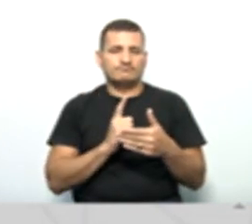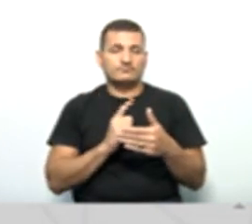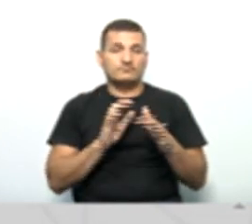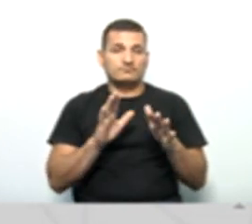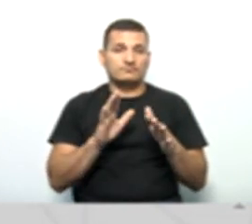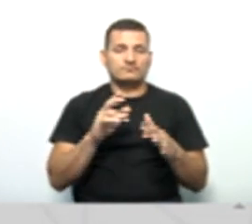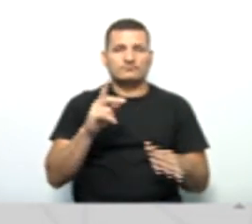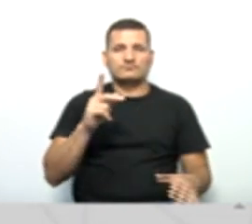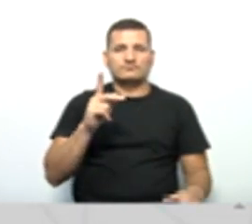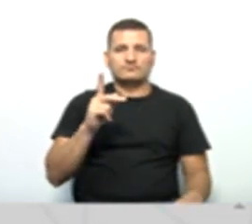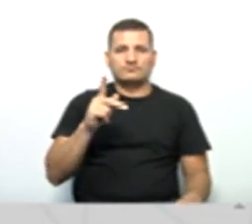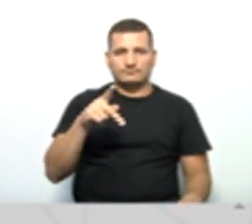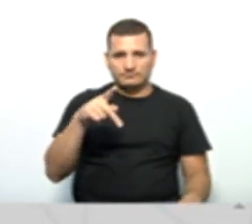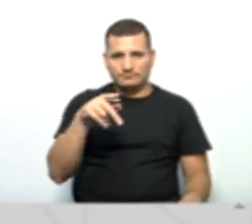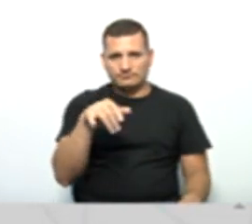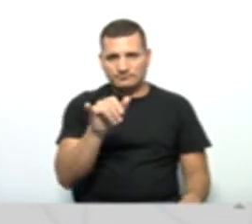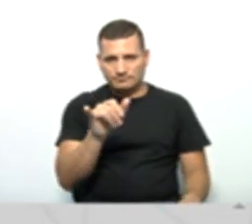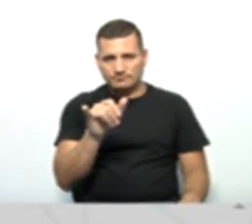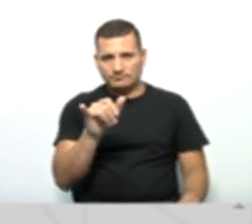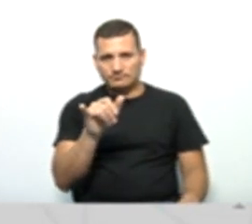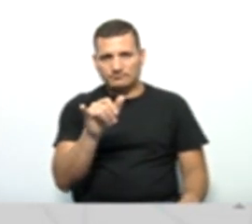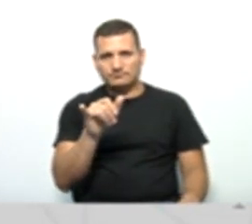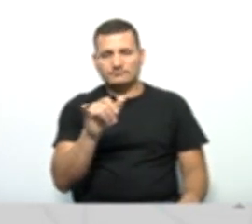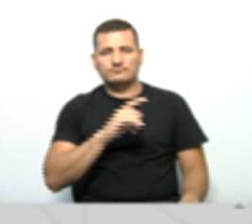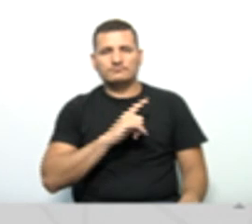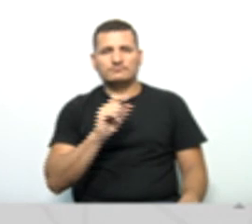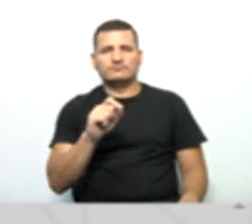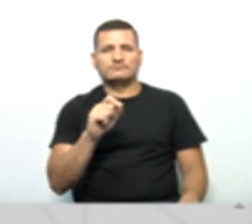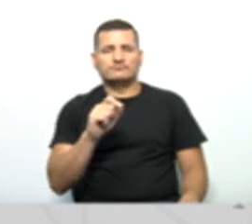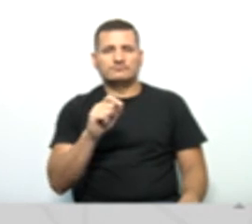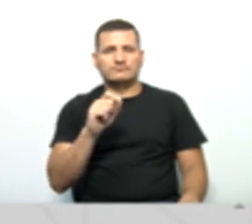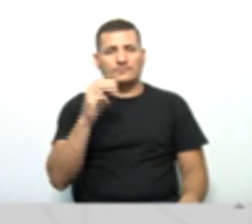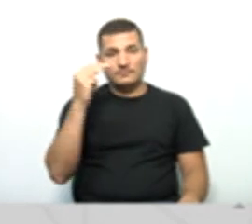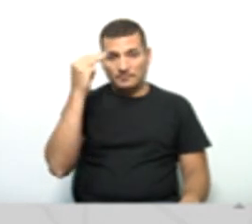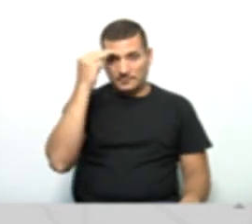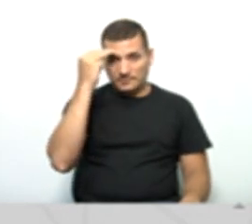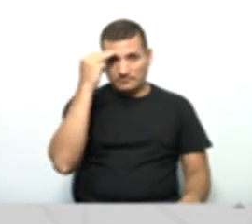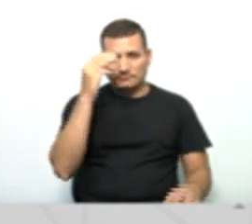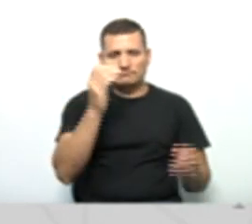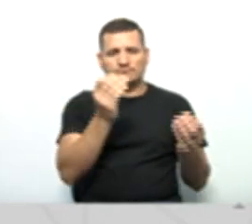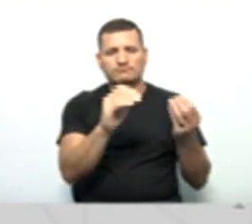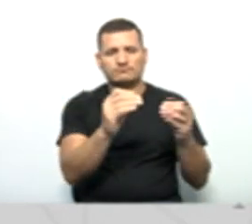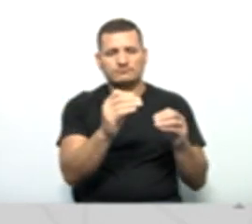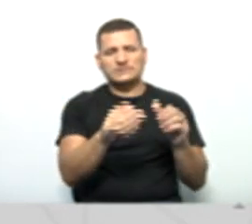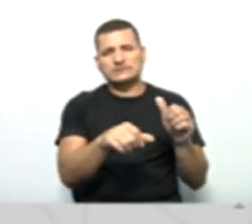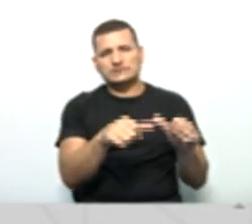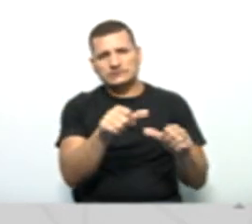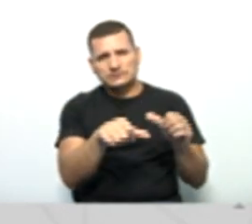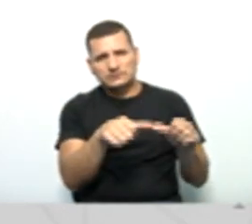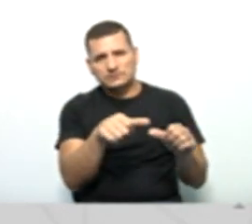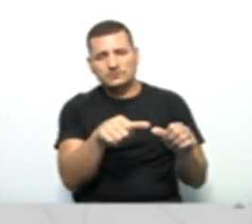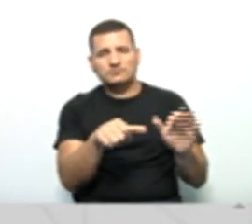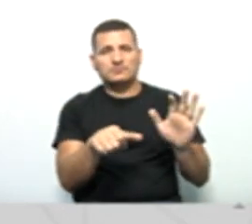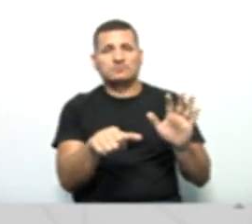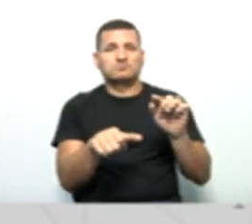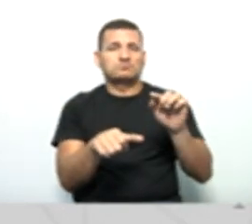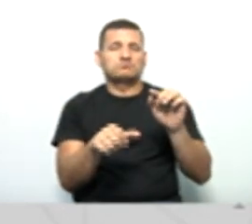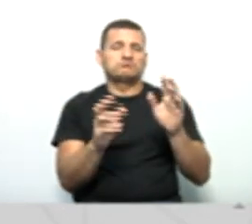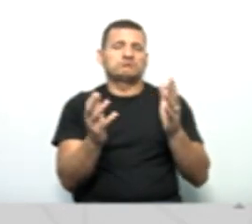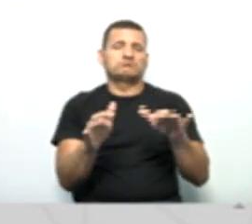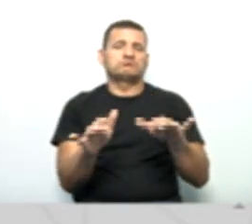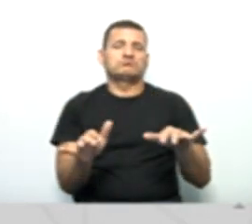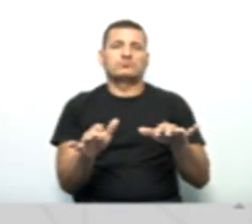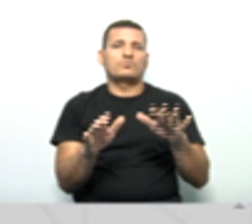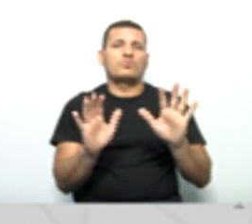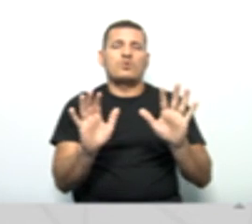Python trabalhar com alocação dinâmica de memória, mas você vai dizer o tamanho